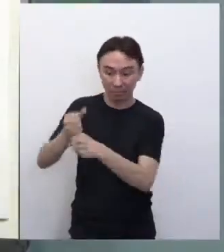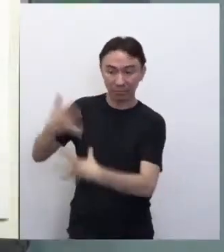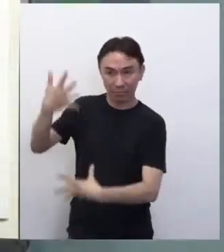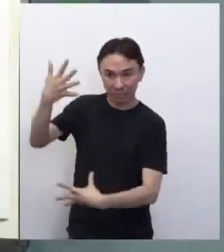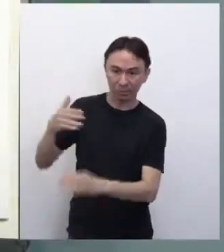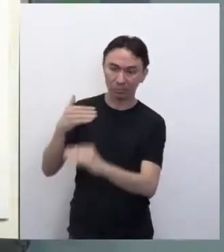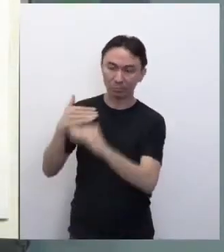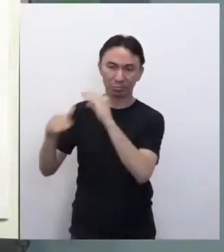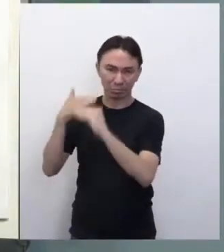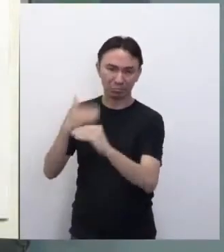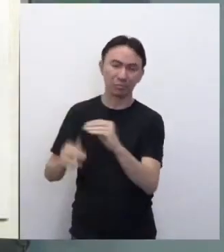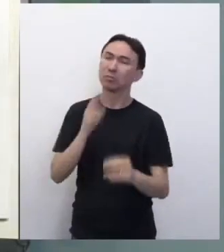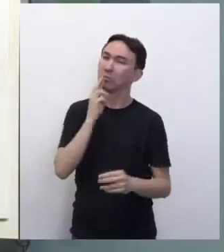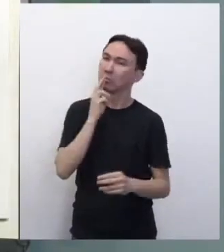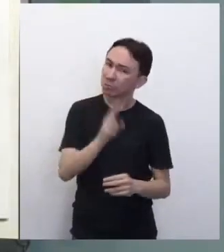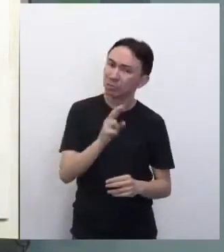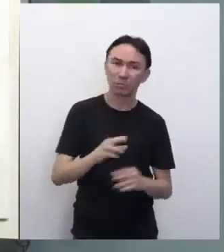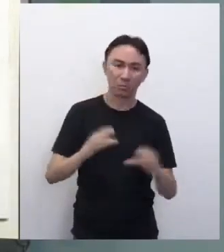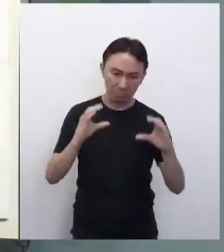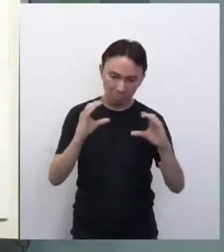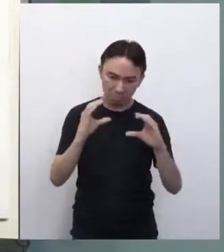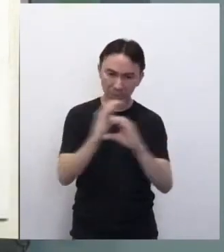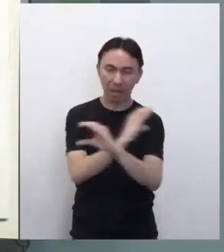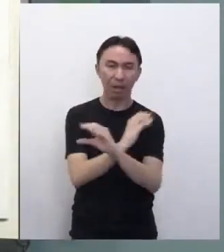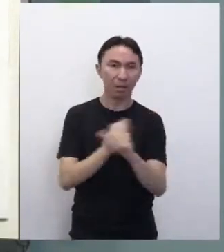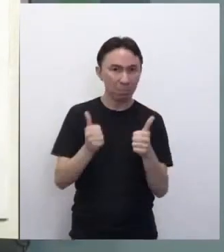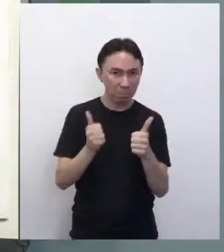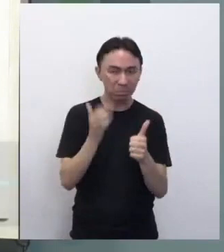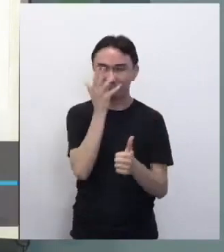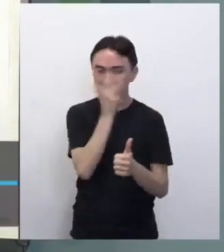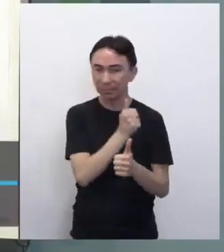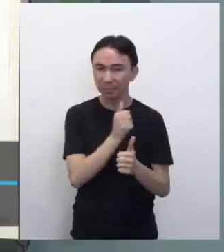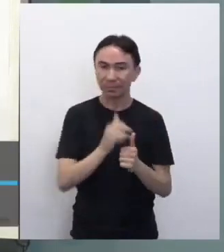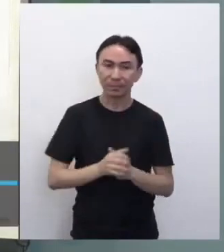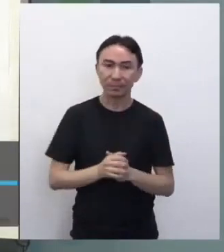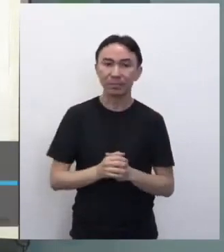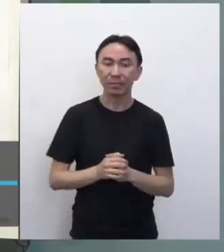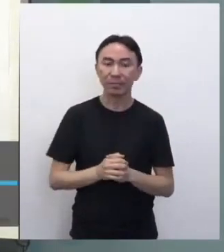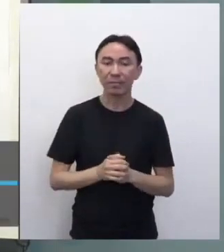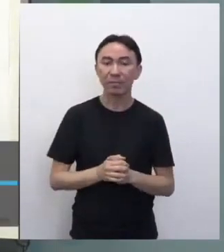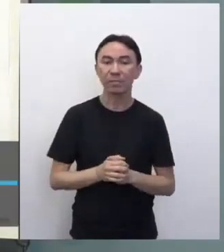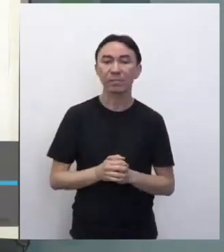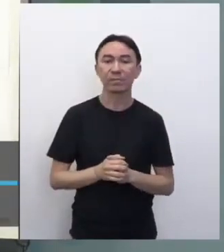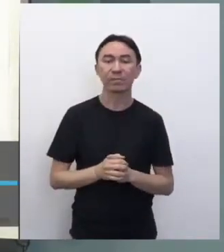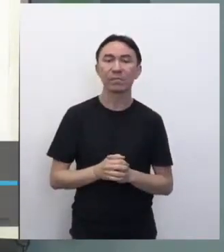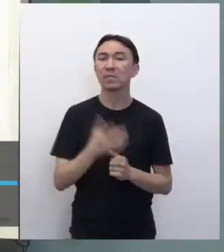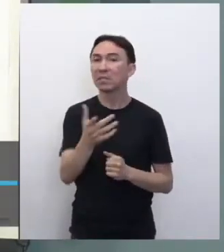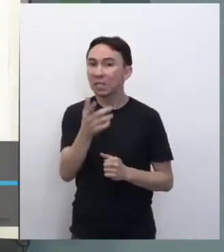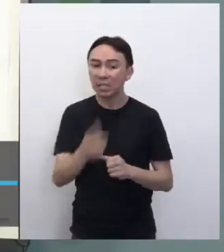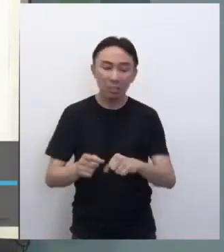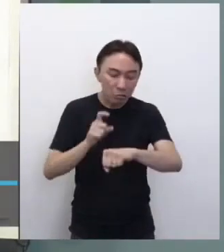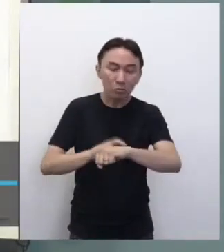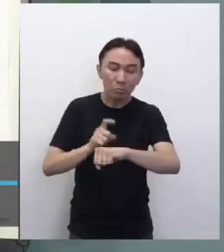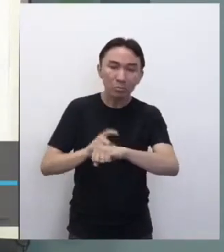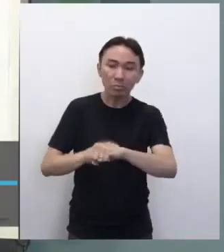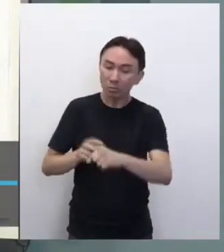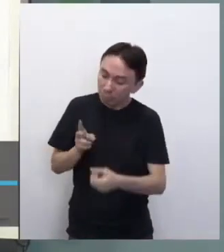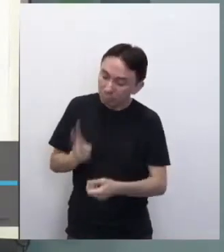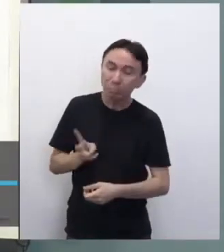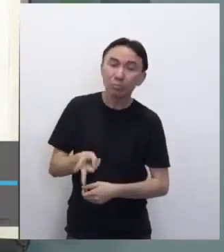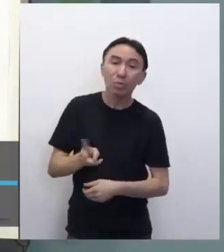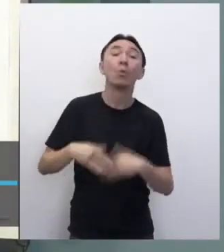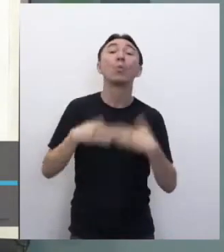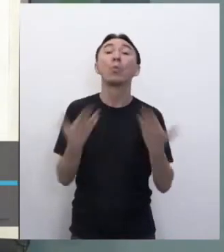resposta completa, bonitinha pra gente, né? My favorite, paraná. E how often, né? Com que frequência você usa